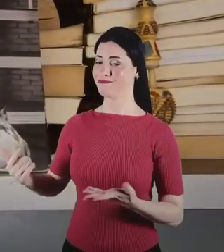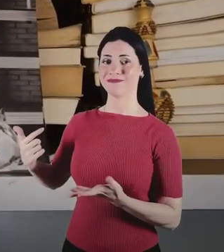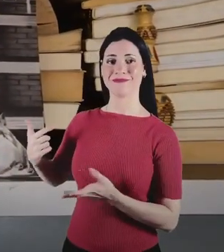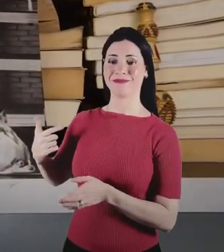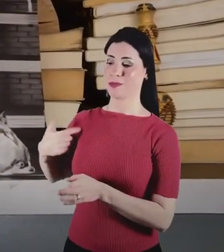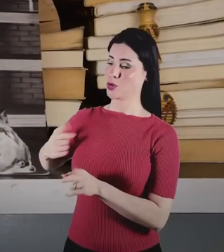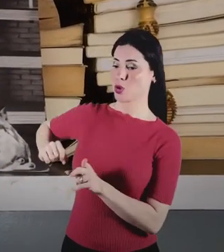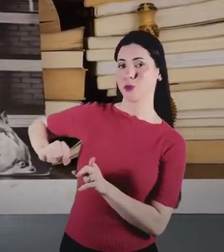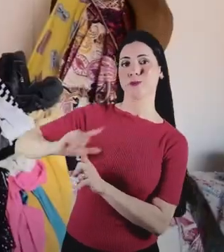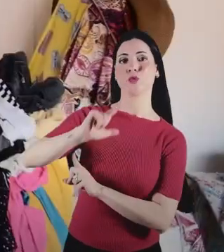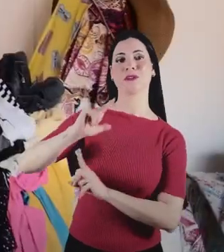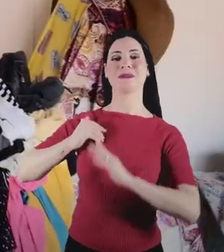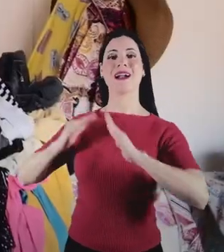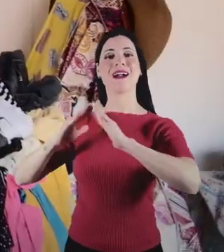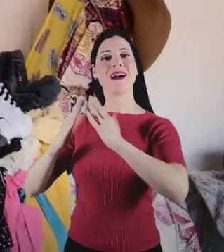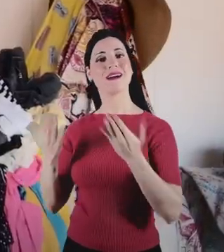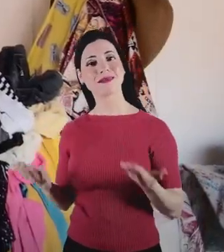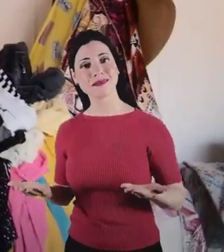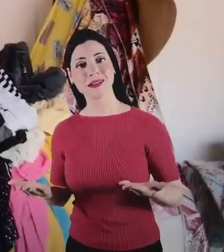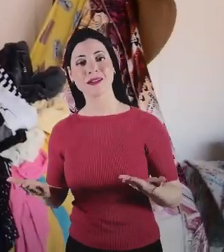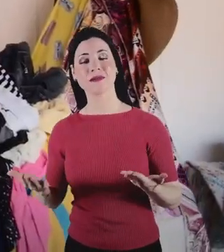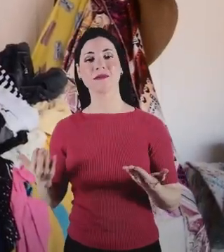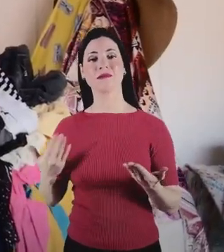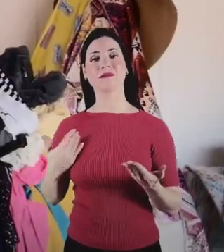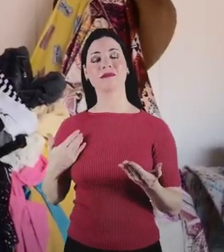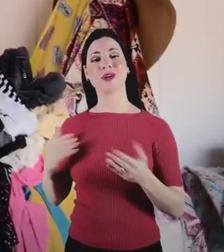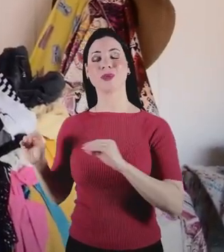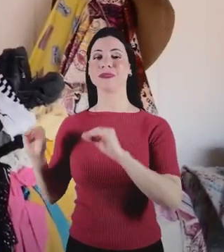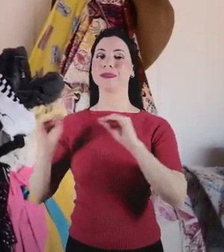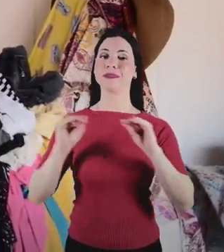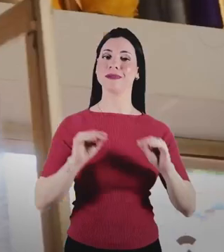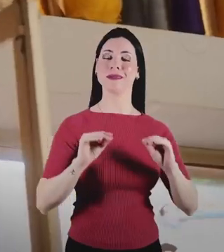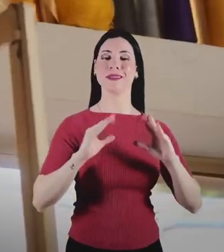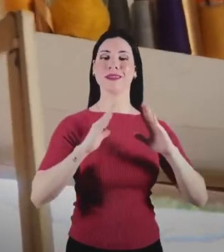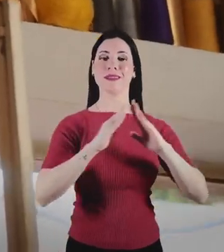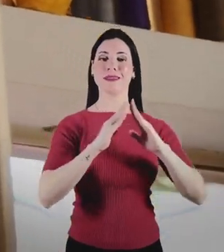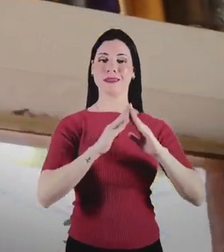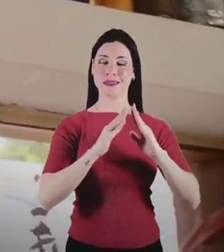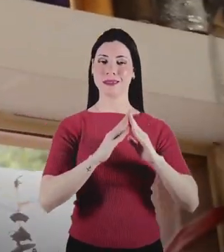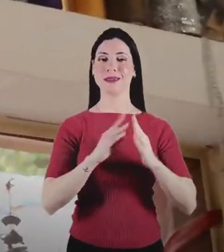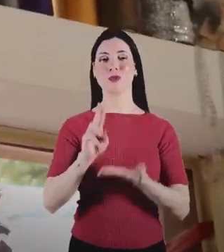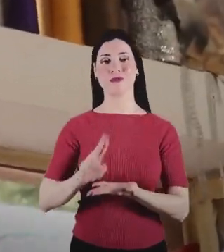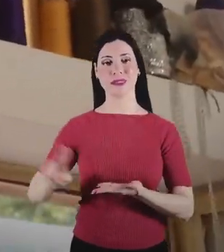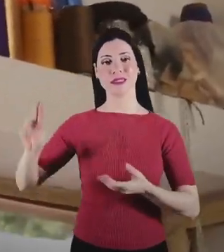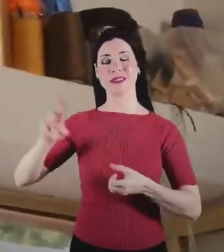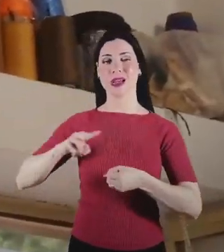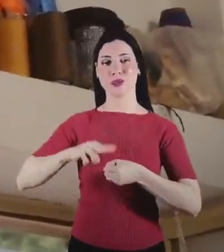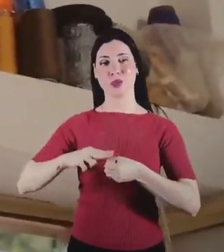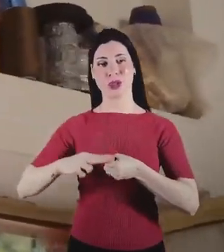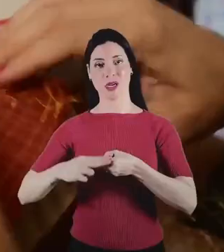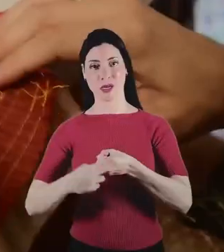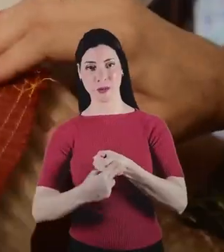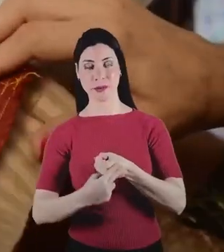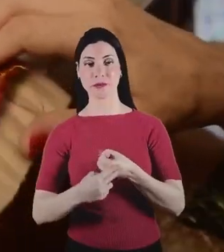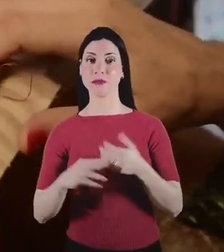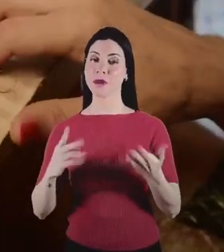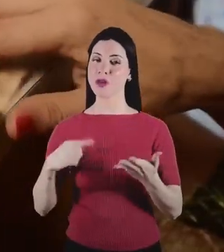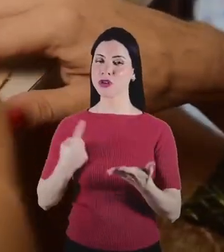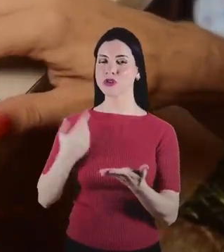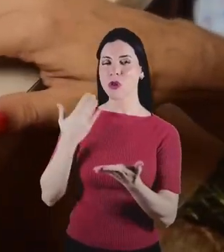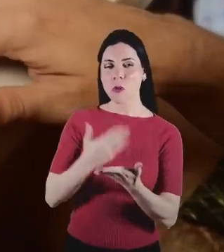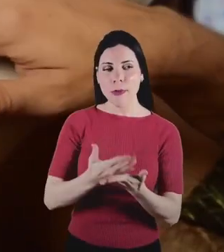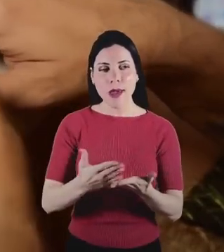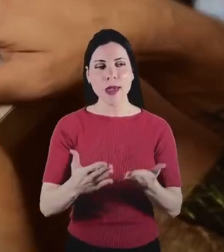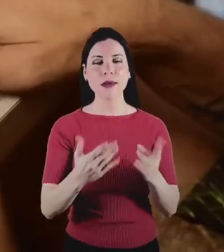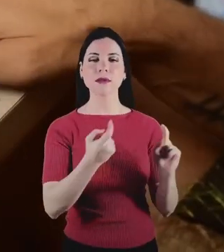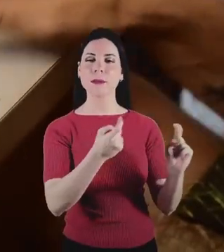Eu acabo que sou expulsa da minha casa, venho parar na moradia da Unicamp. E aí a gente começa a